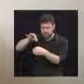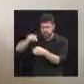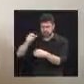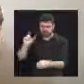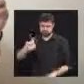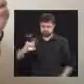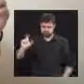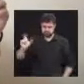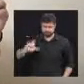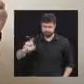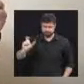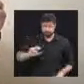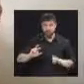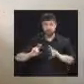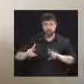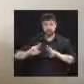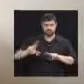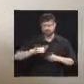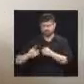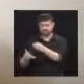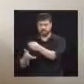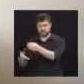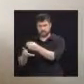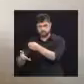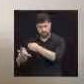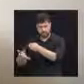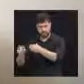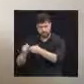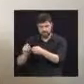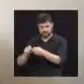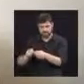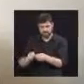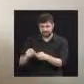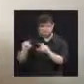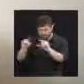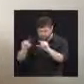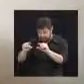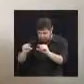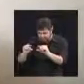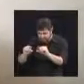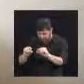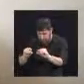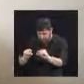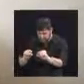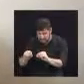é diferente, tem a essência, você vai diluindo a essência, e quanto menor a essência,